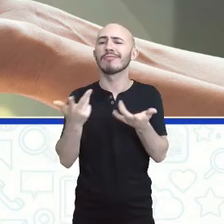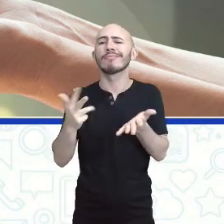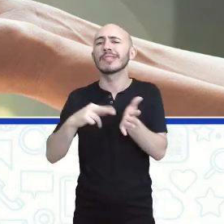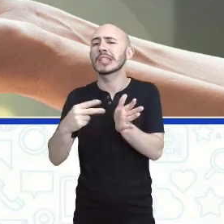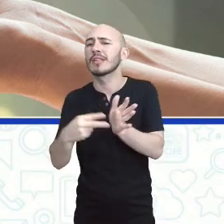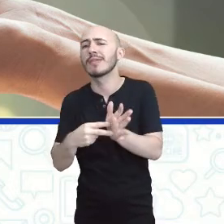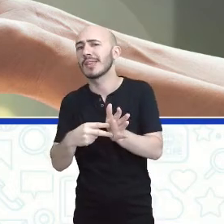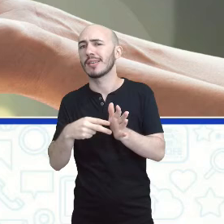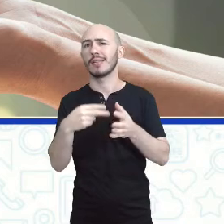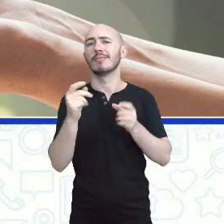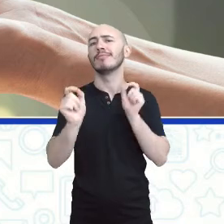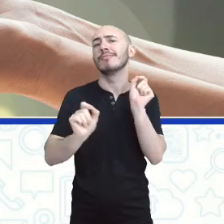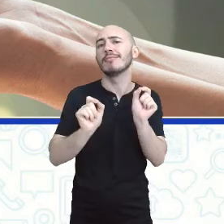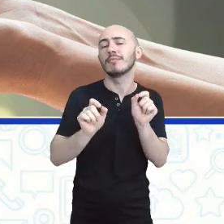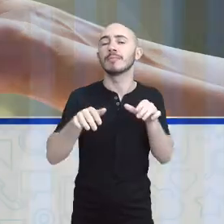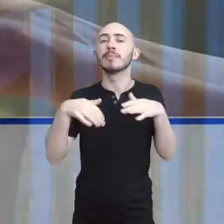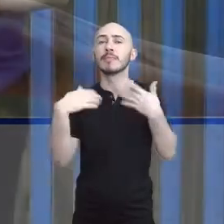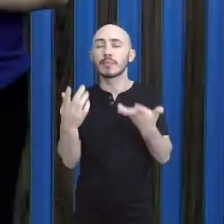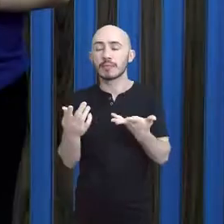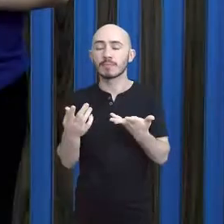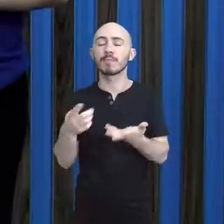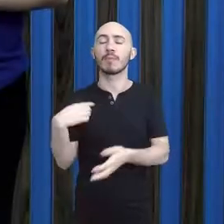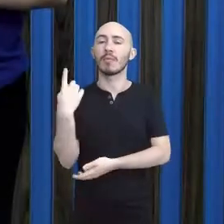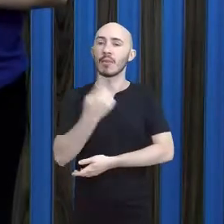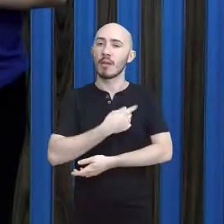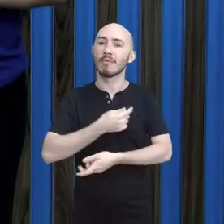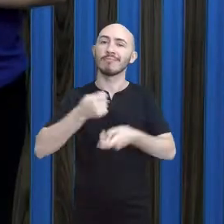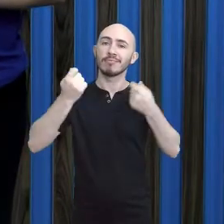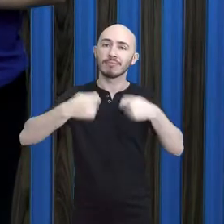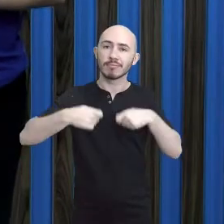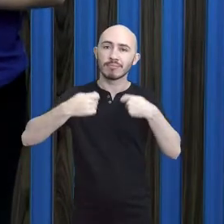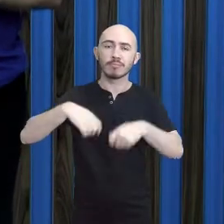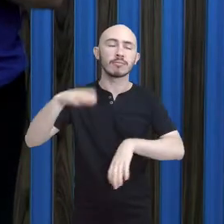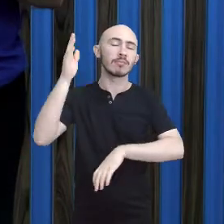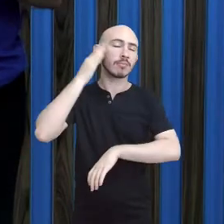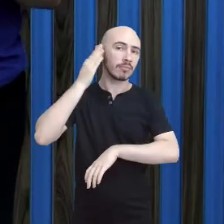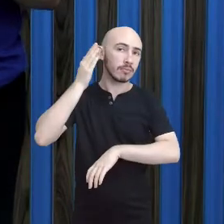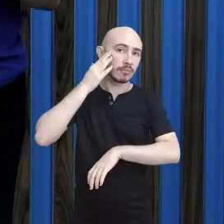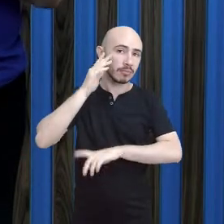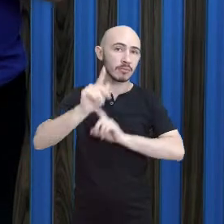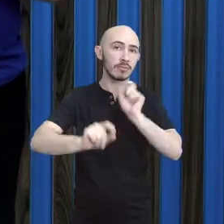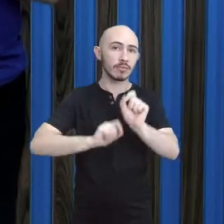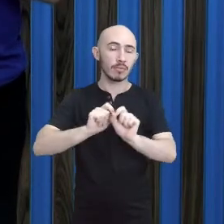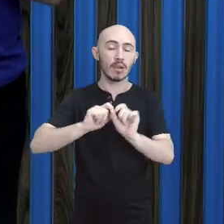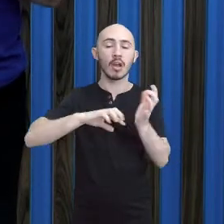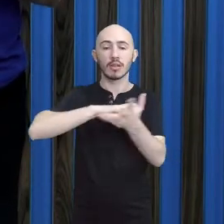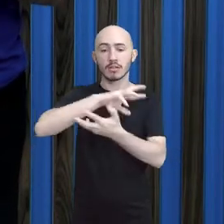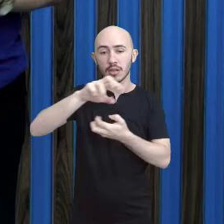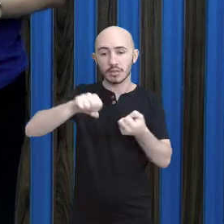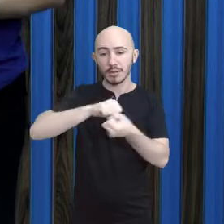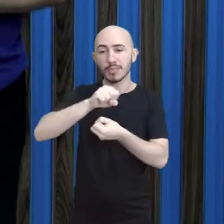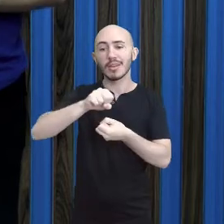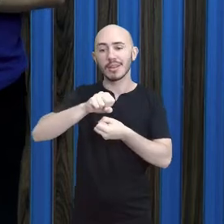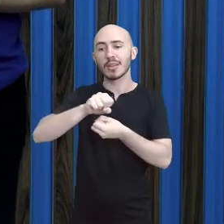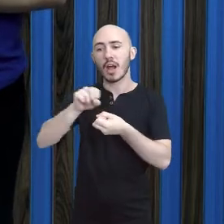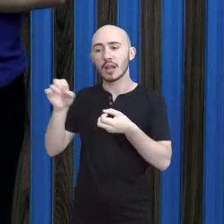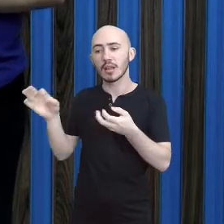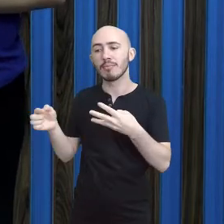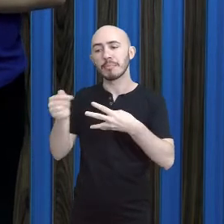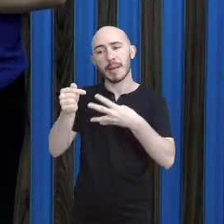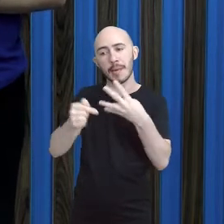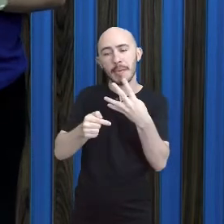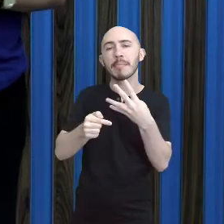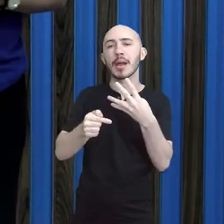significa sustentabilidade, a gente precisa entender que a sustentabilidade agrega algumas